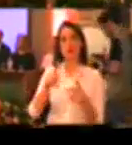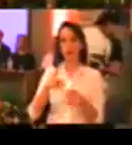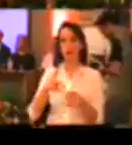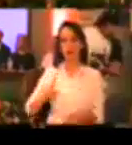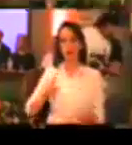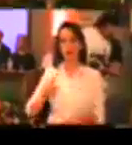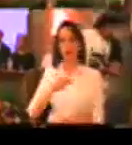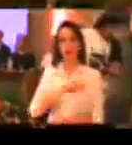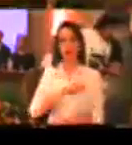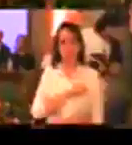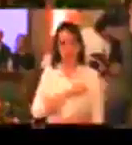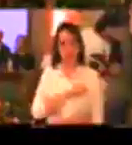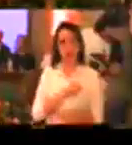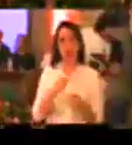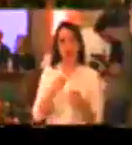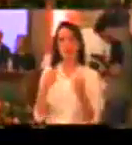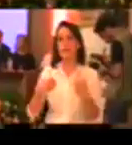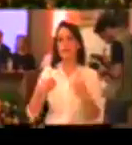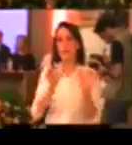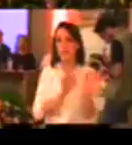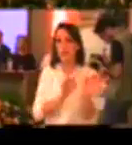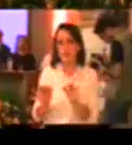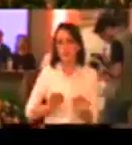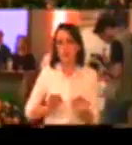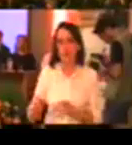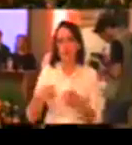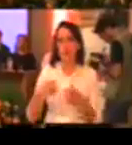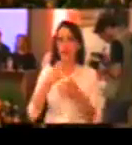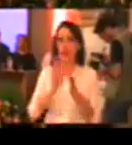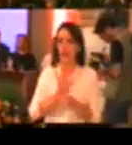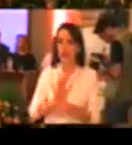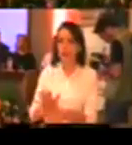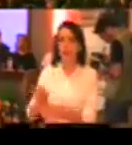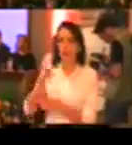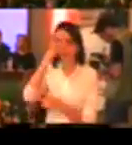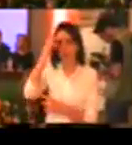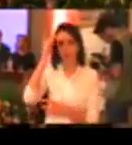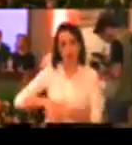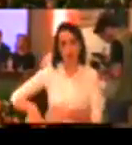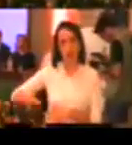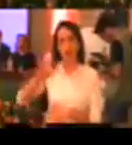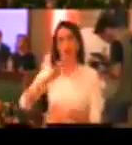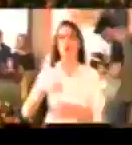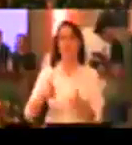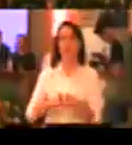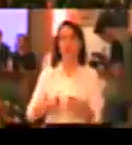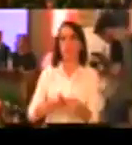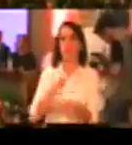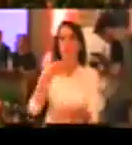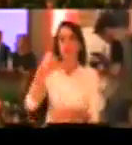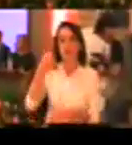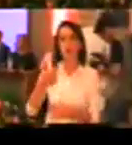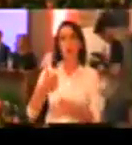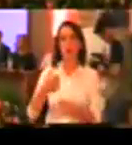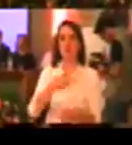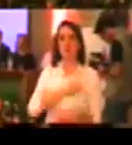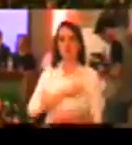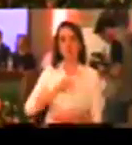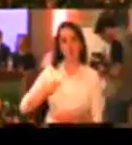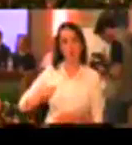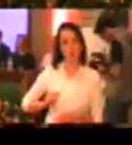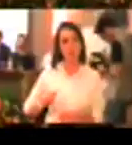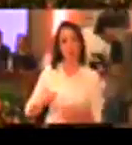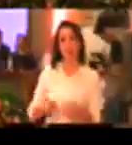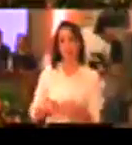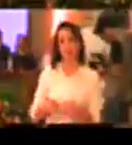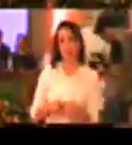se adeque às exigências dos nossos contribuintes, melhorando o atendimento, a qualificação dos agentes